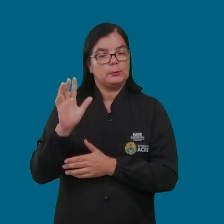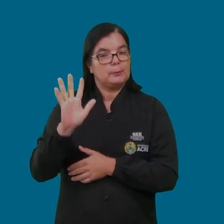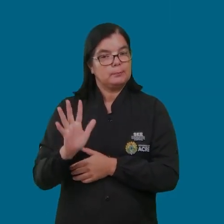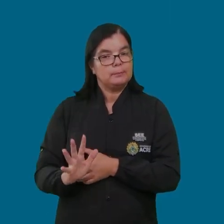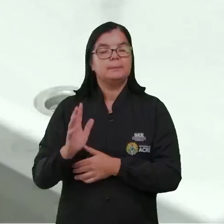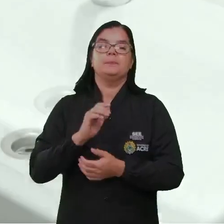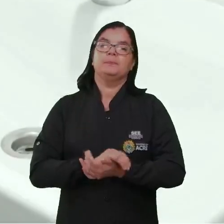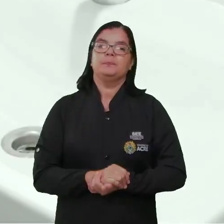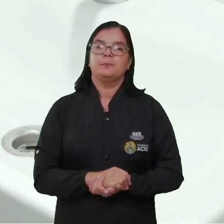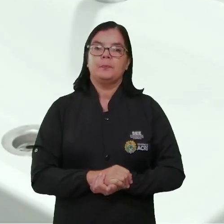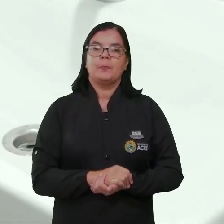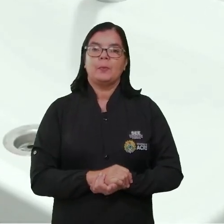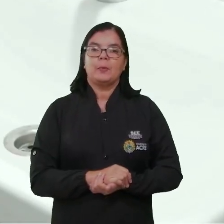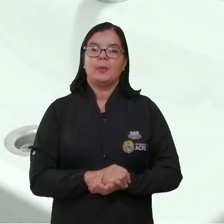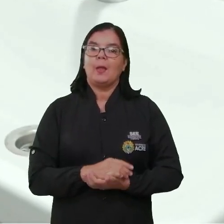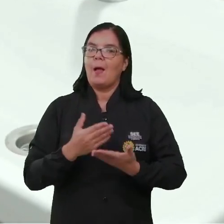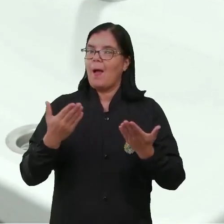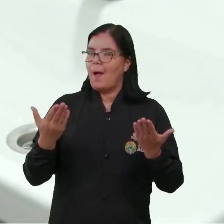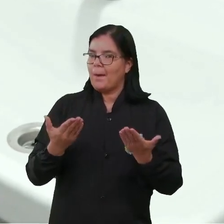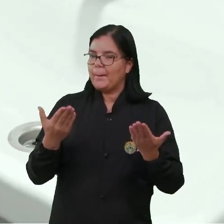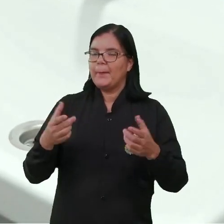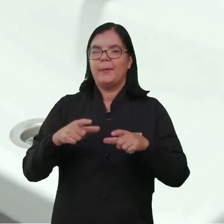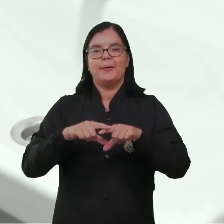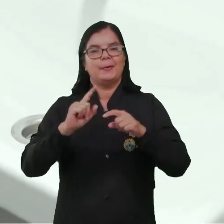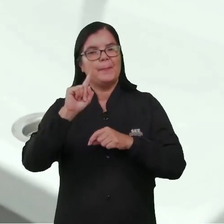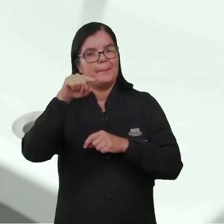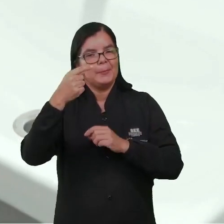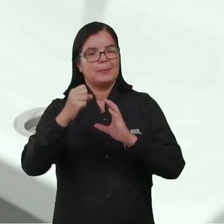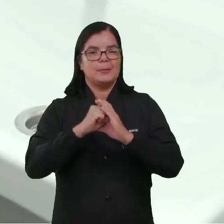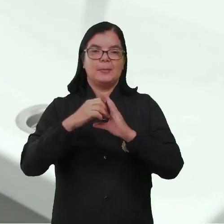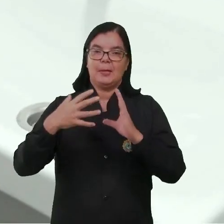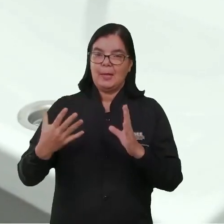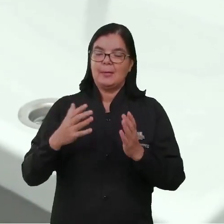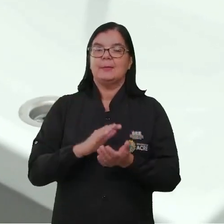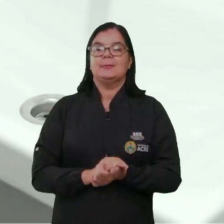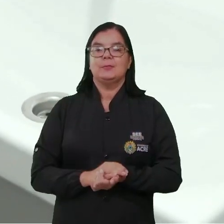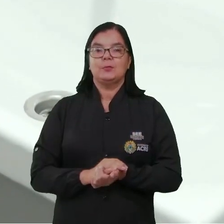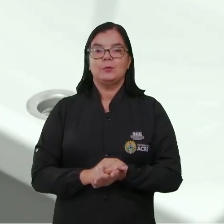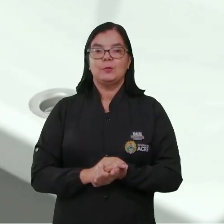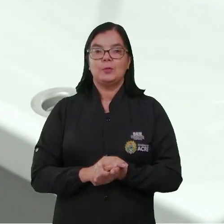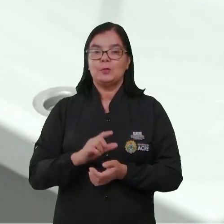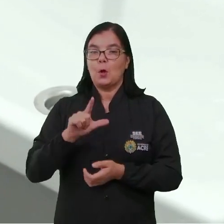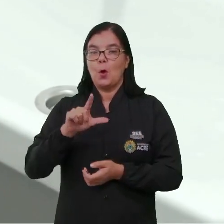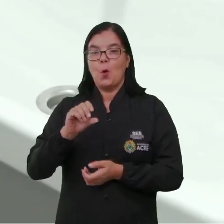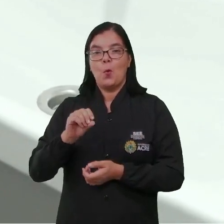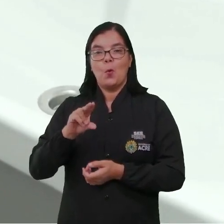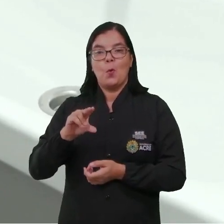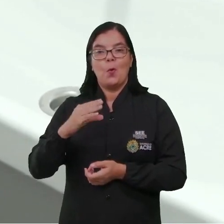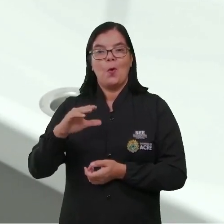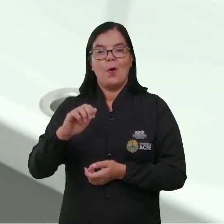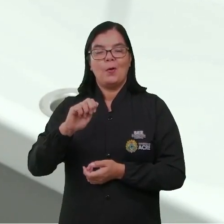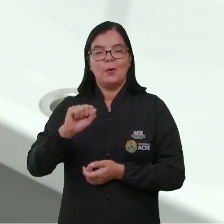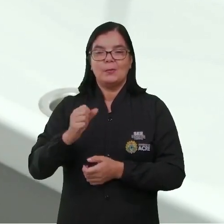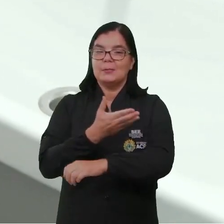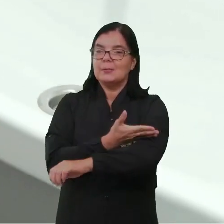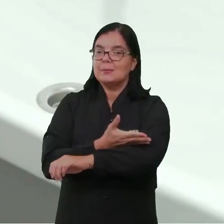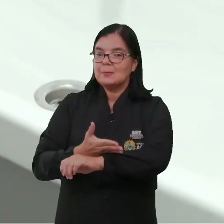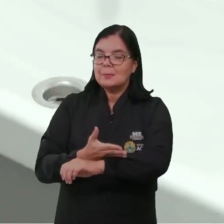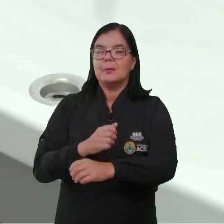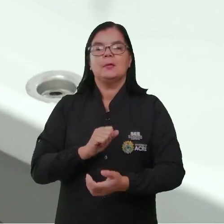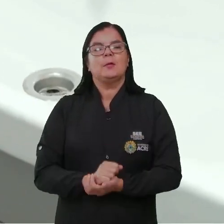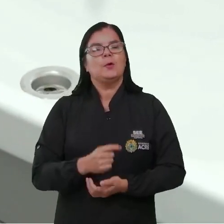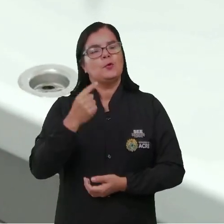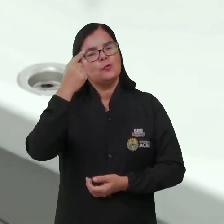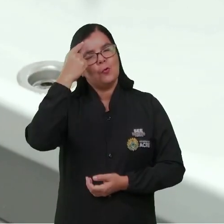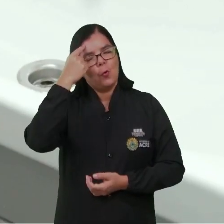baratos. E aqui a nossa próxima categoria, gente, são as louças brancas, né? Então aqui quando a gente